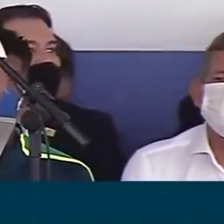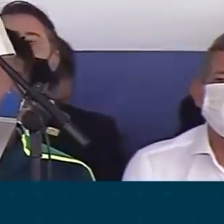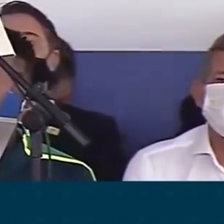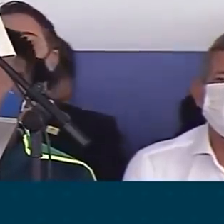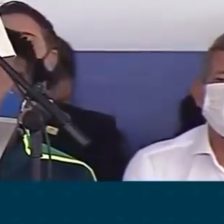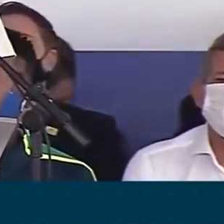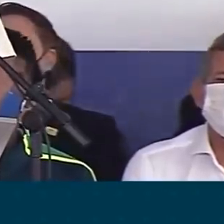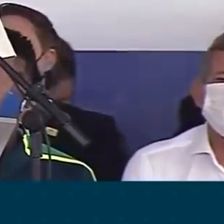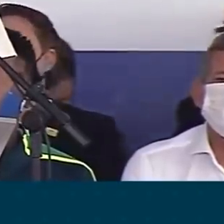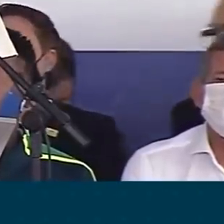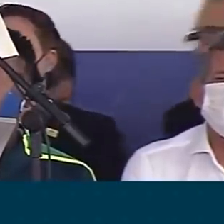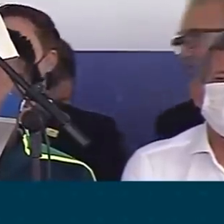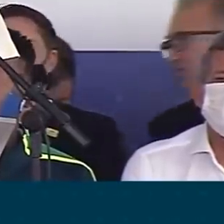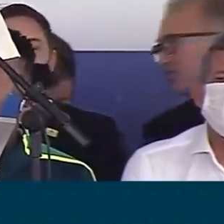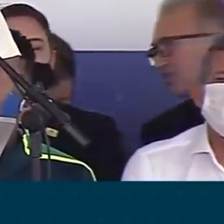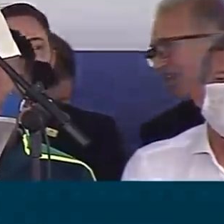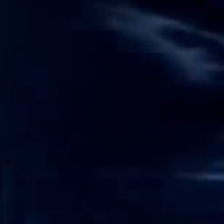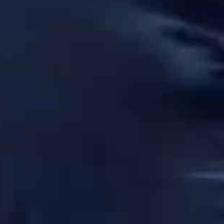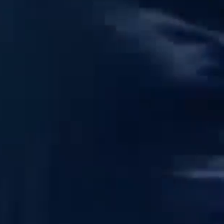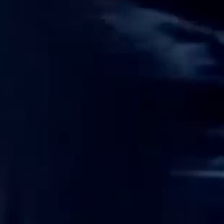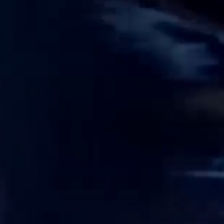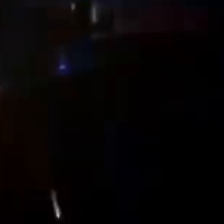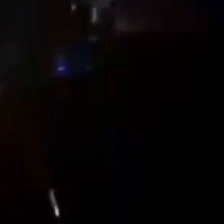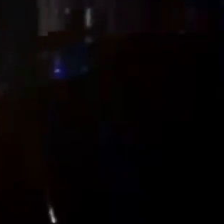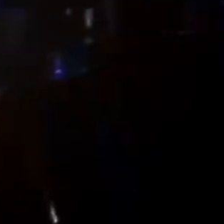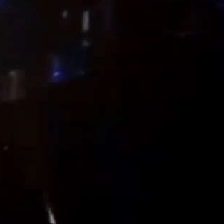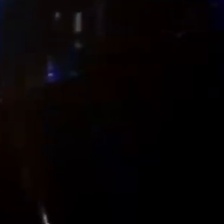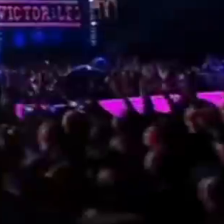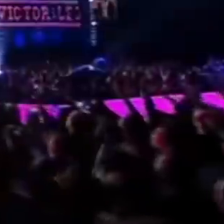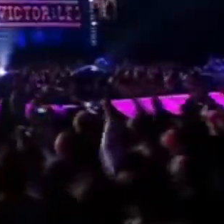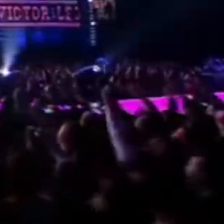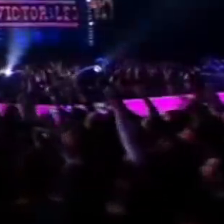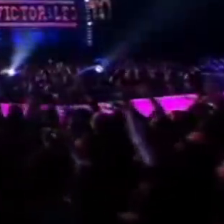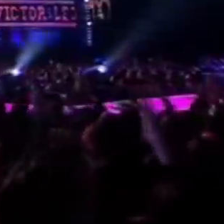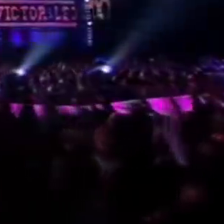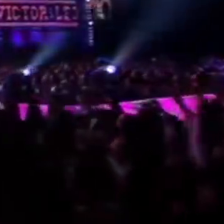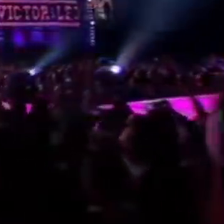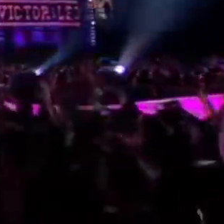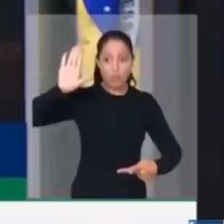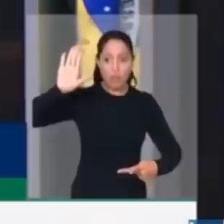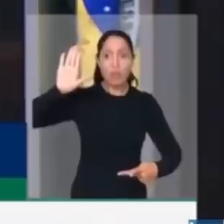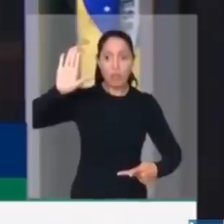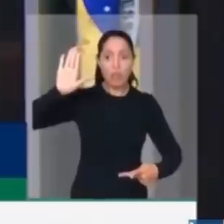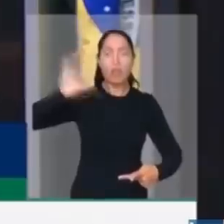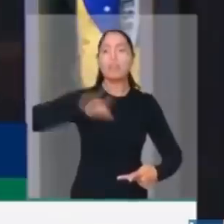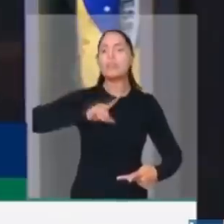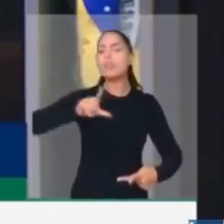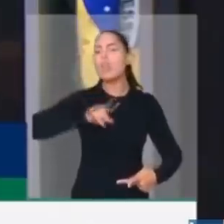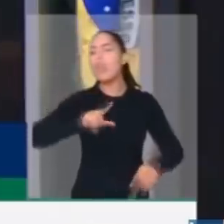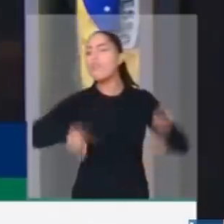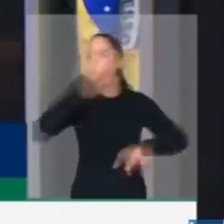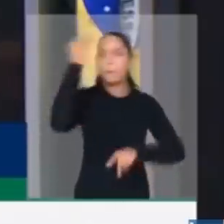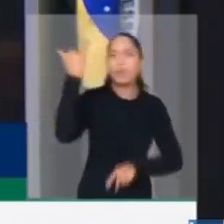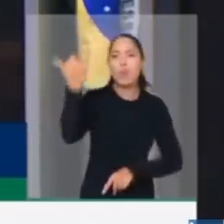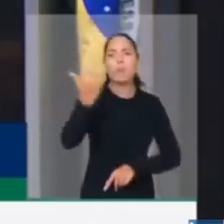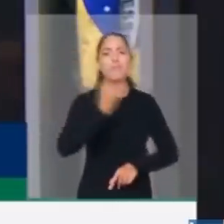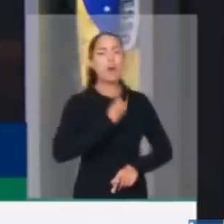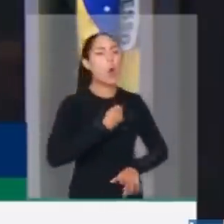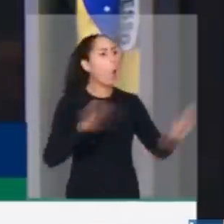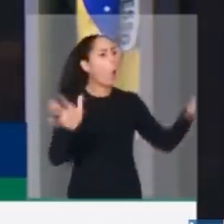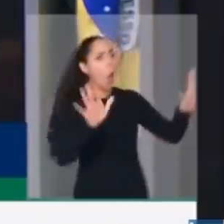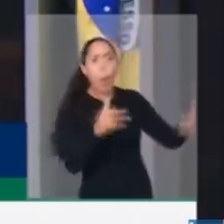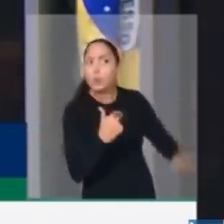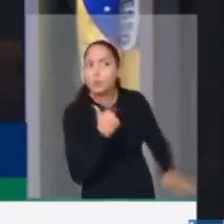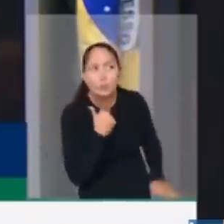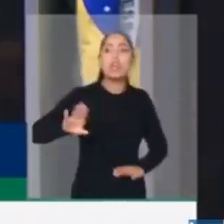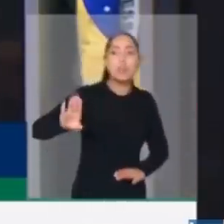prejuízo de dezenas de bilhões de reais. Não sei dizer o que mudou. Muitos colegas diziam que eu não deveria